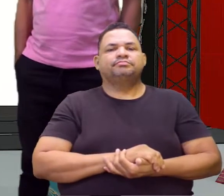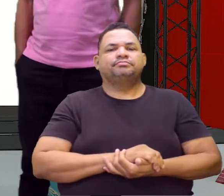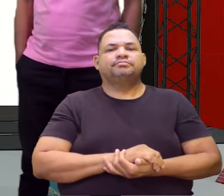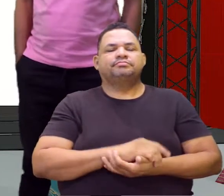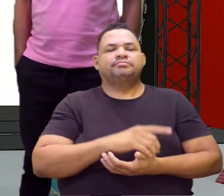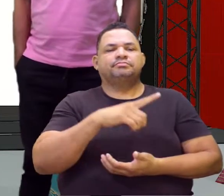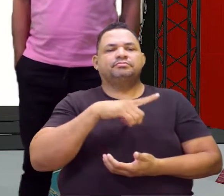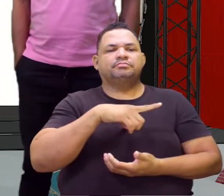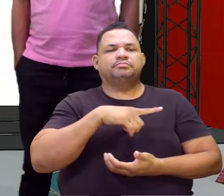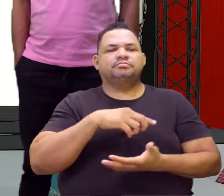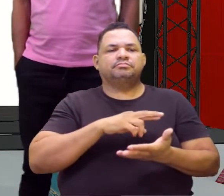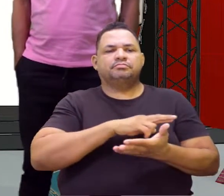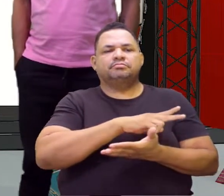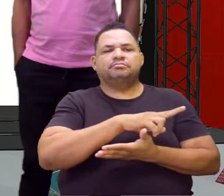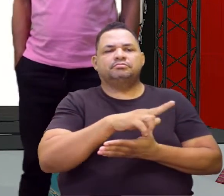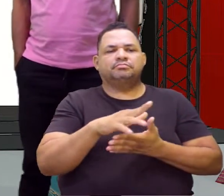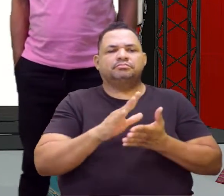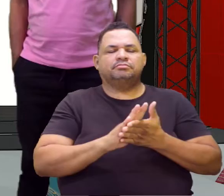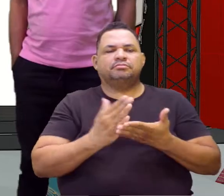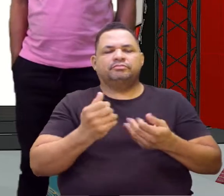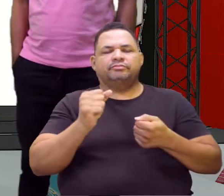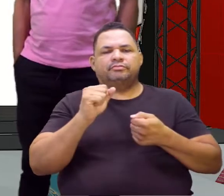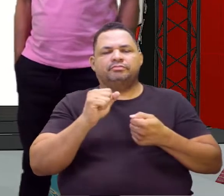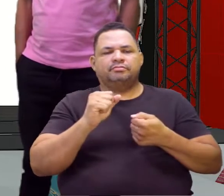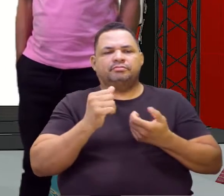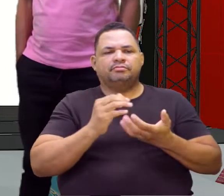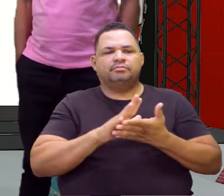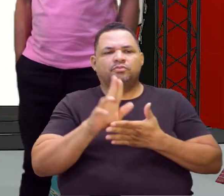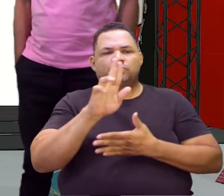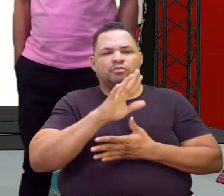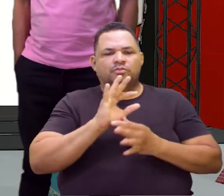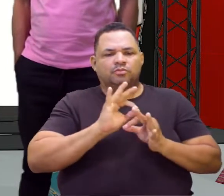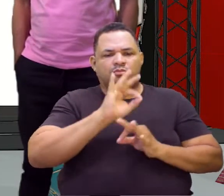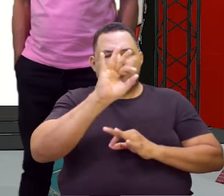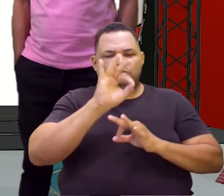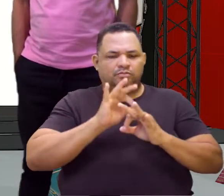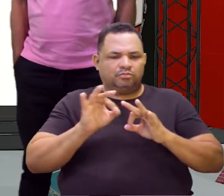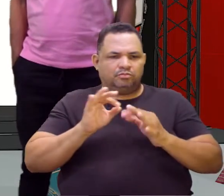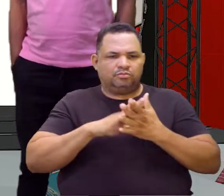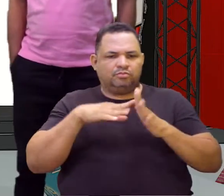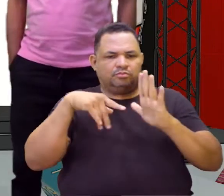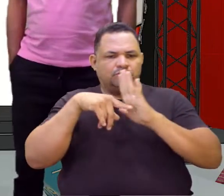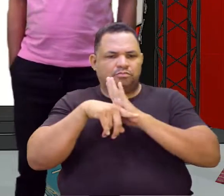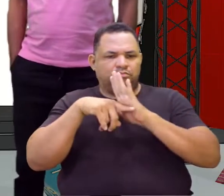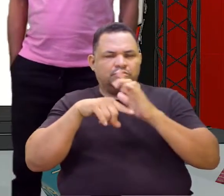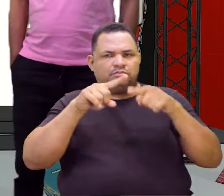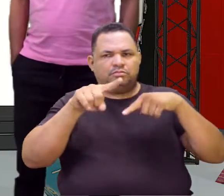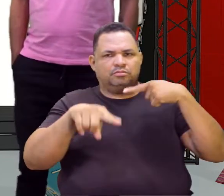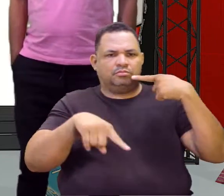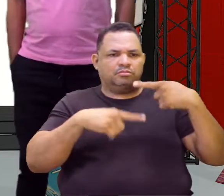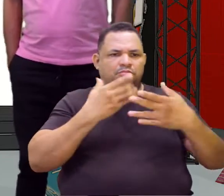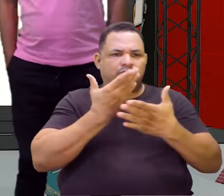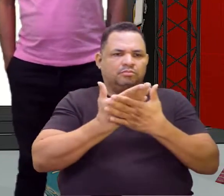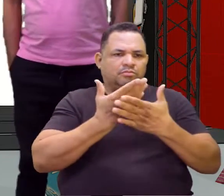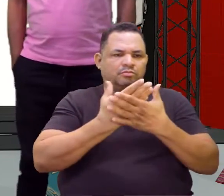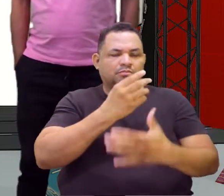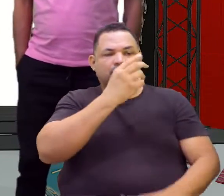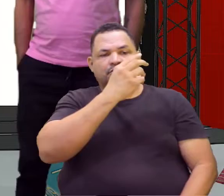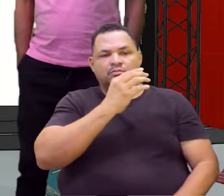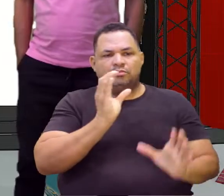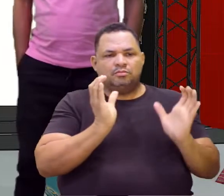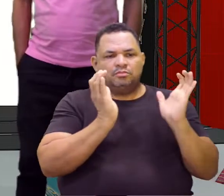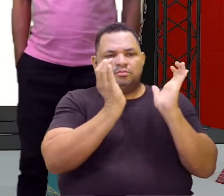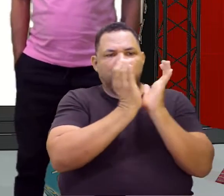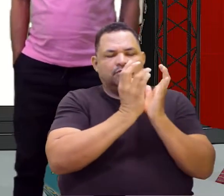tem um monte de jeitos de se... Até usando a geometria analítica, que vocês vão ver aí na unidade 2,